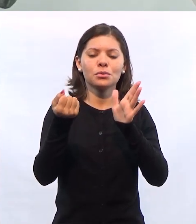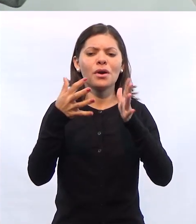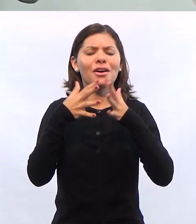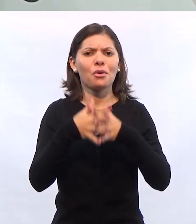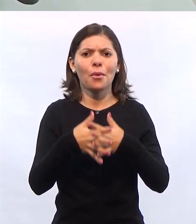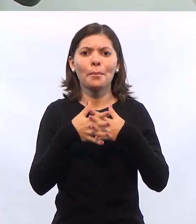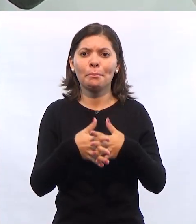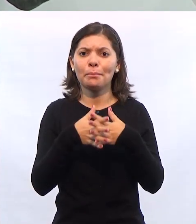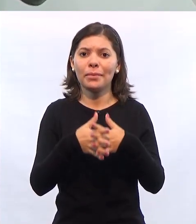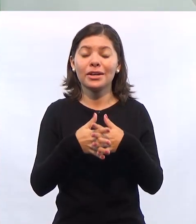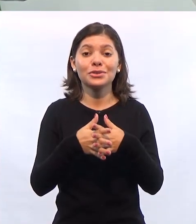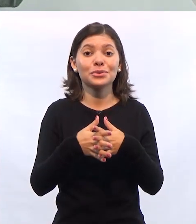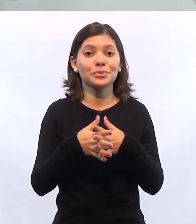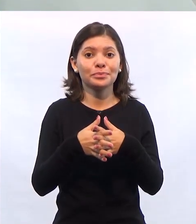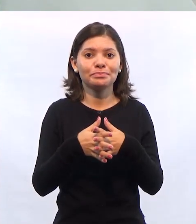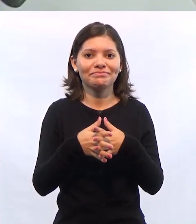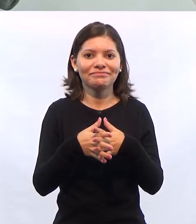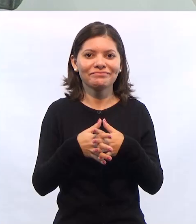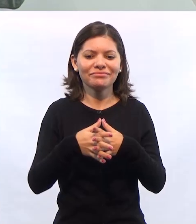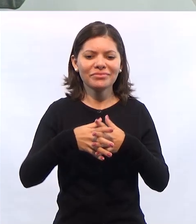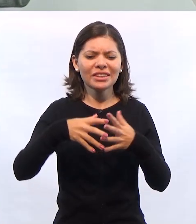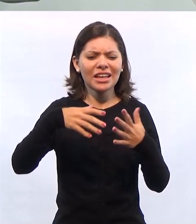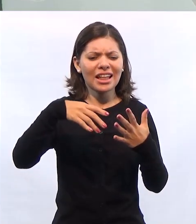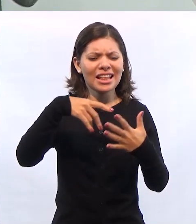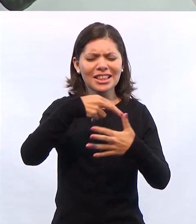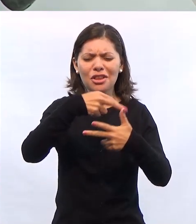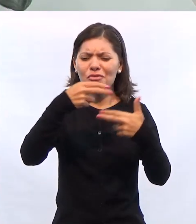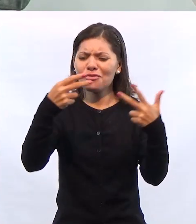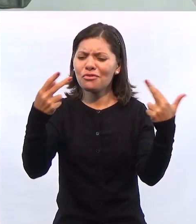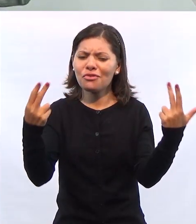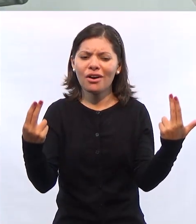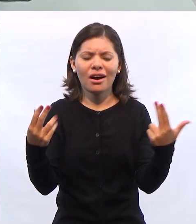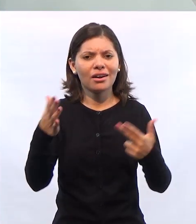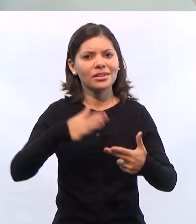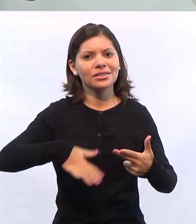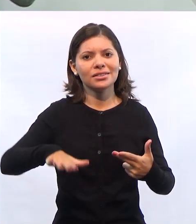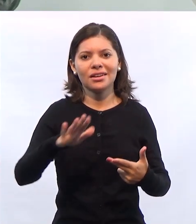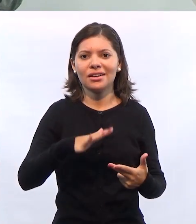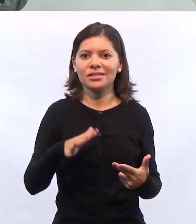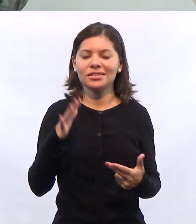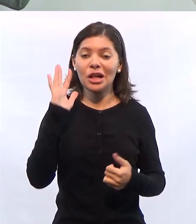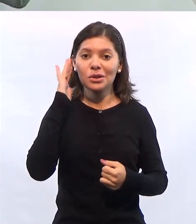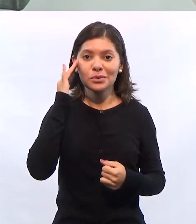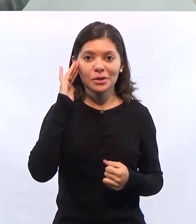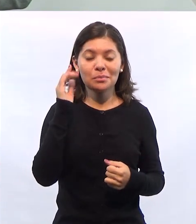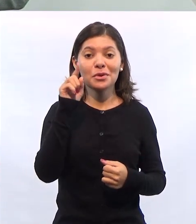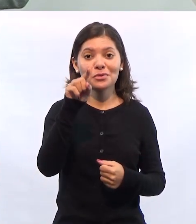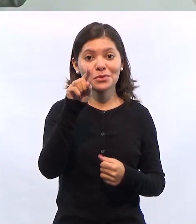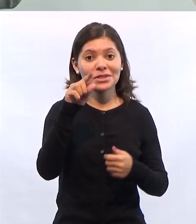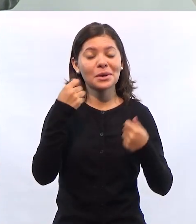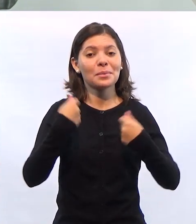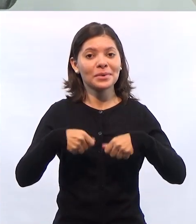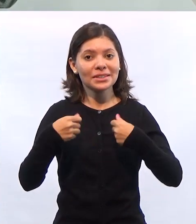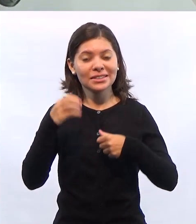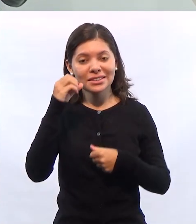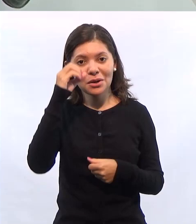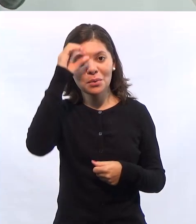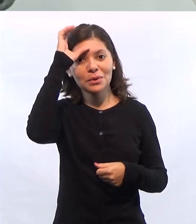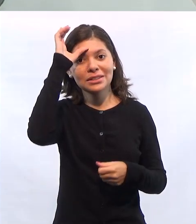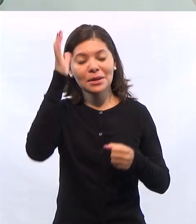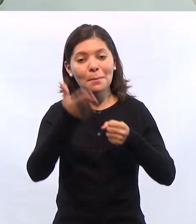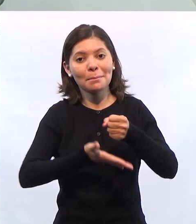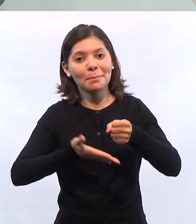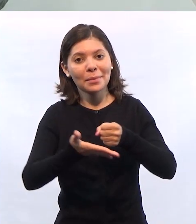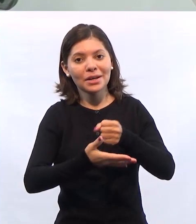Marco é algo muito complexo que tem na verdade eu posso dizer que é um leque que abrange várias Áreas Aí do saber e você precisa